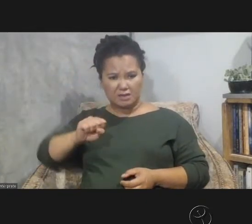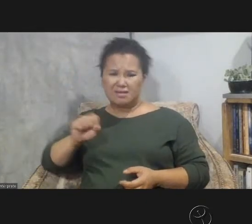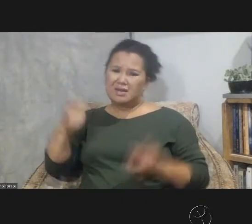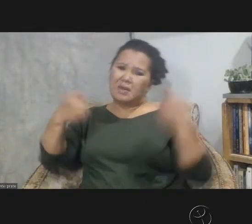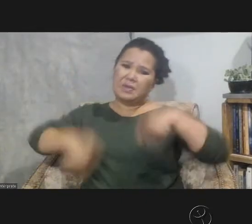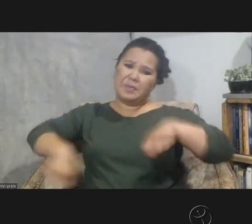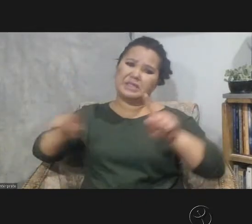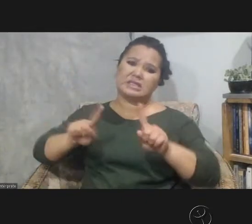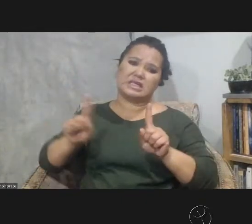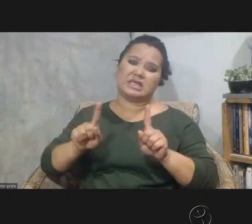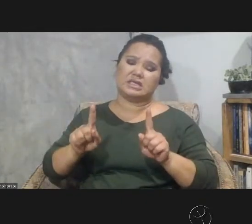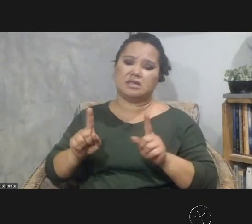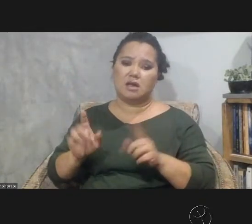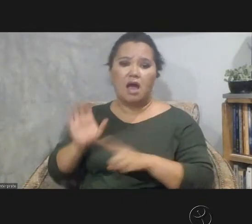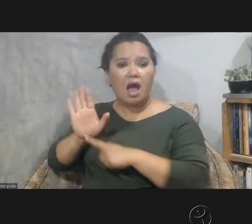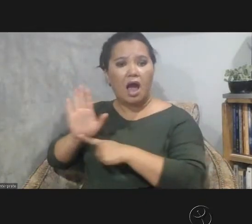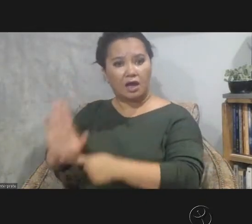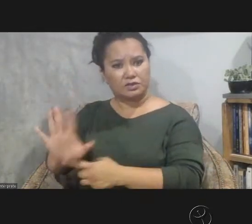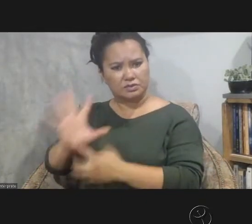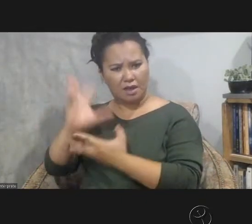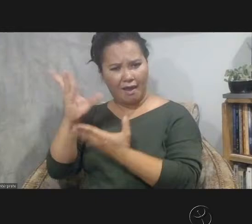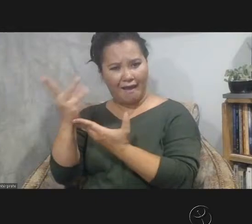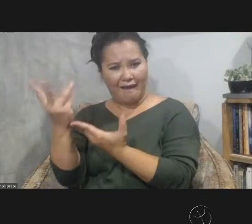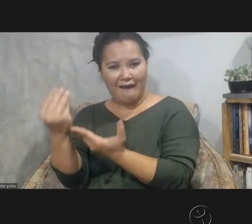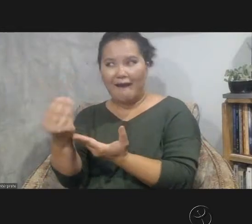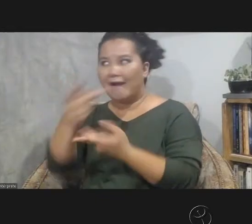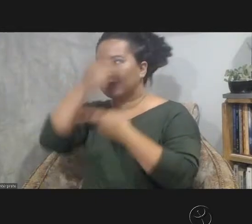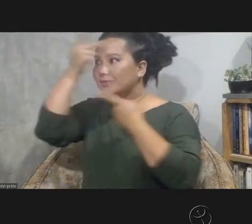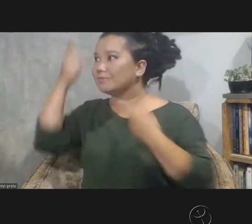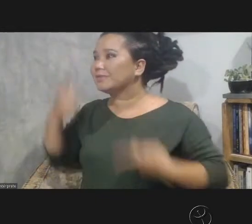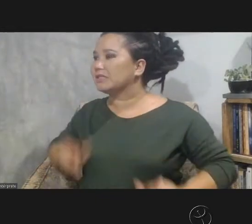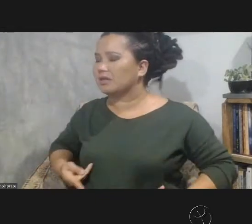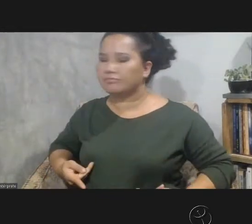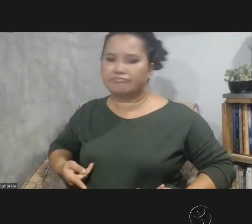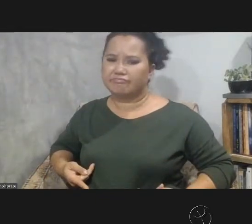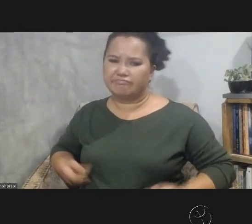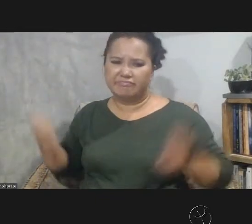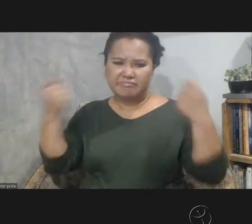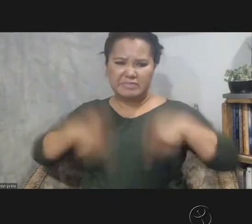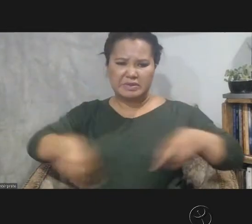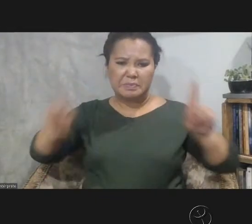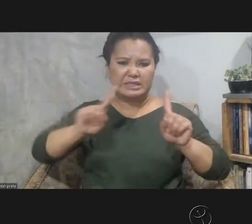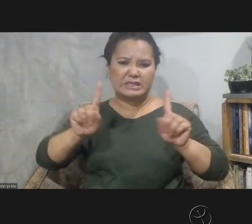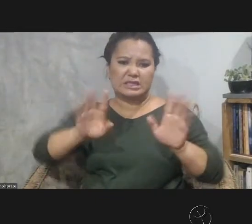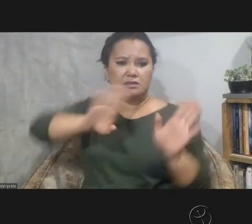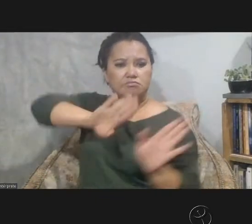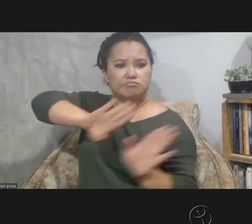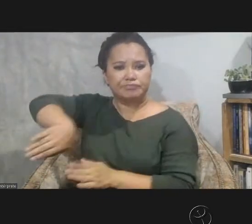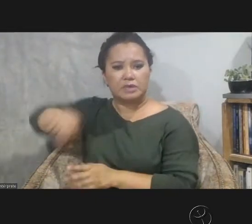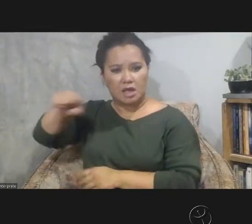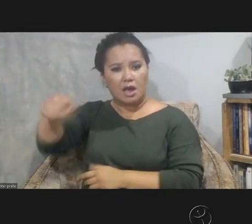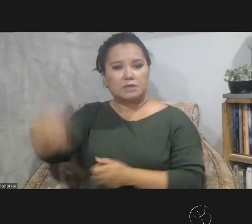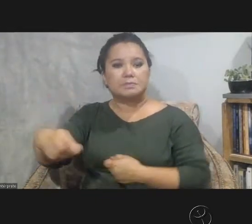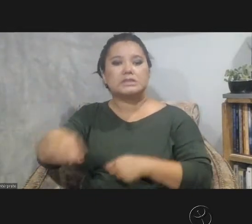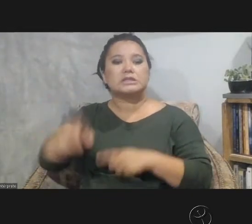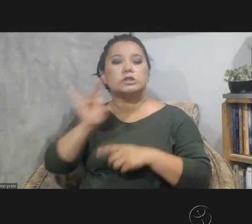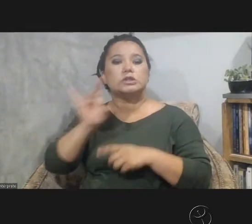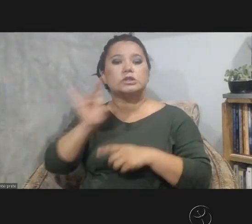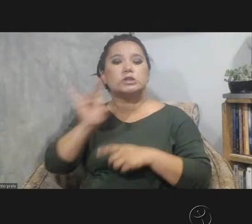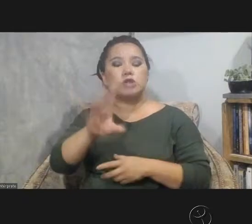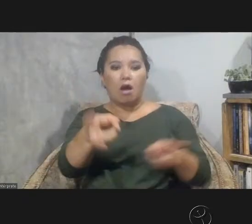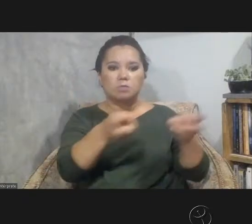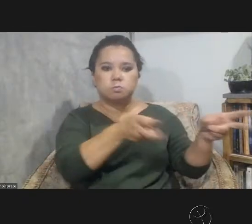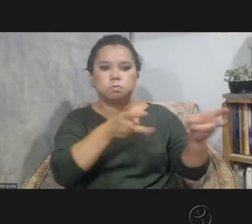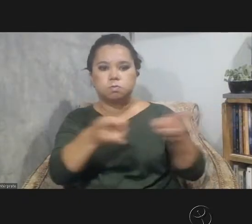ou explorar a riqueza cultural de sociedades bastante diferentes? Isso não